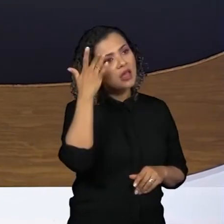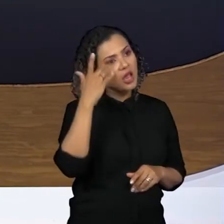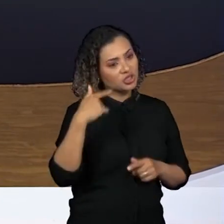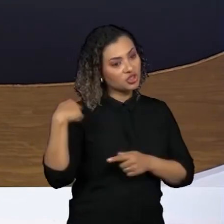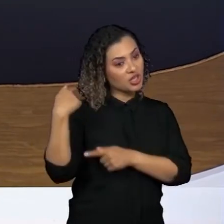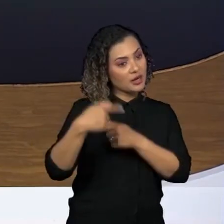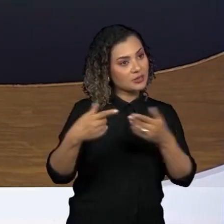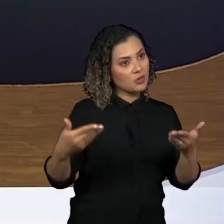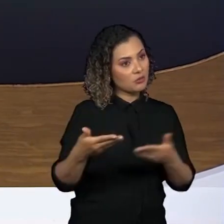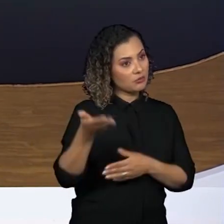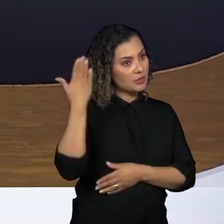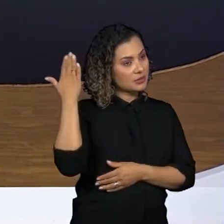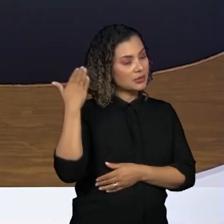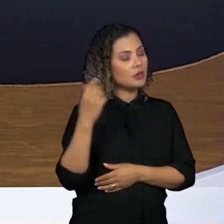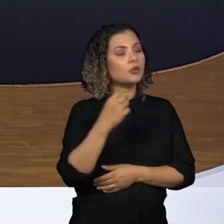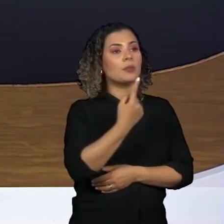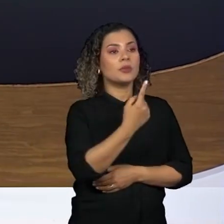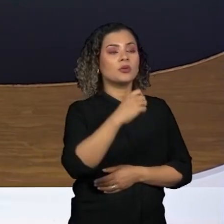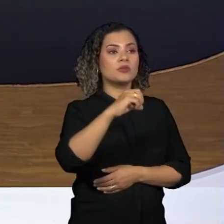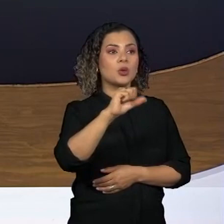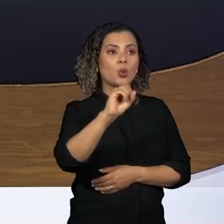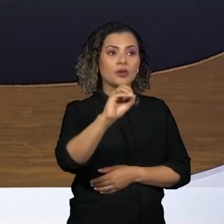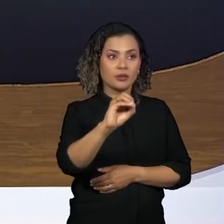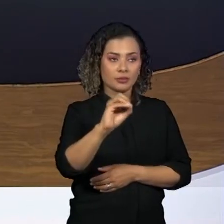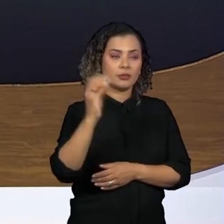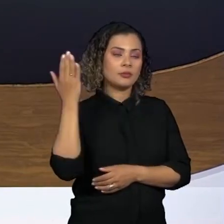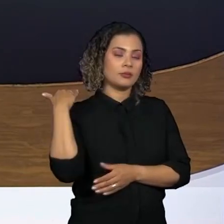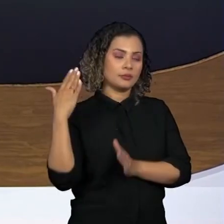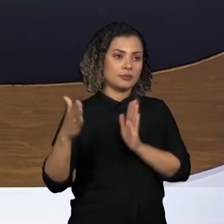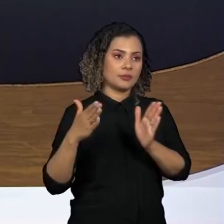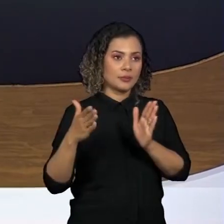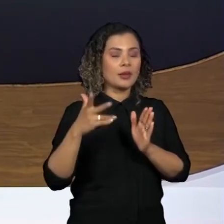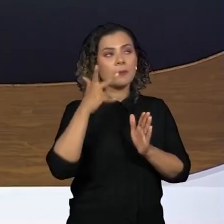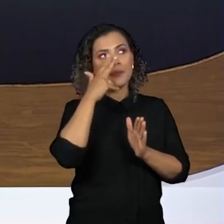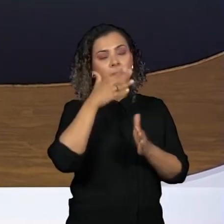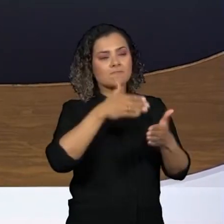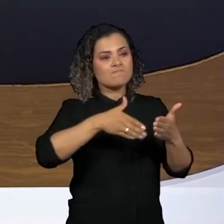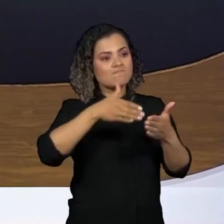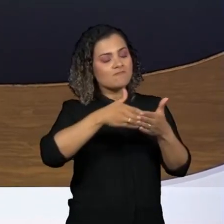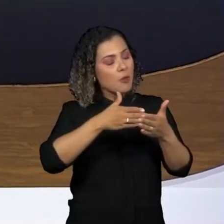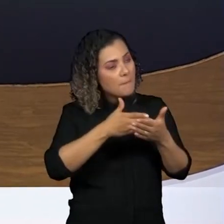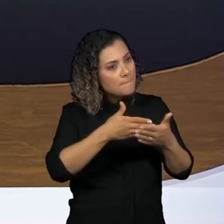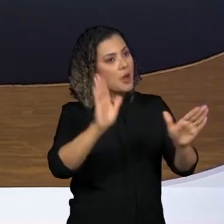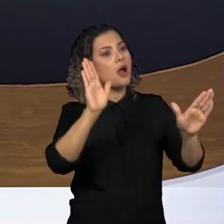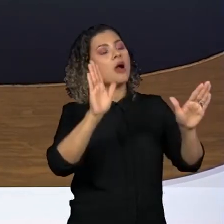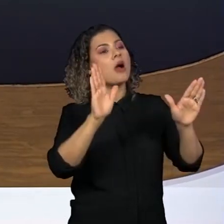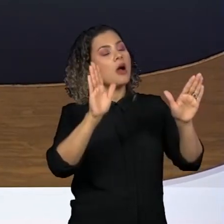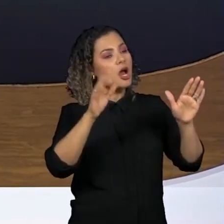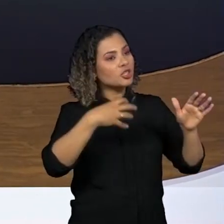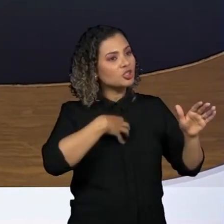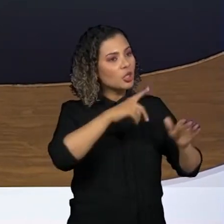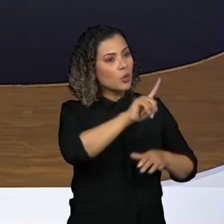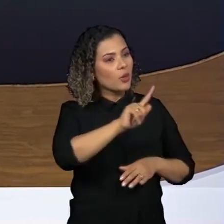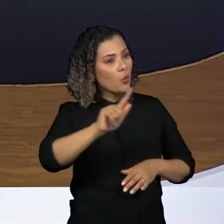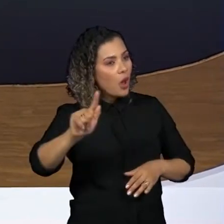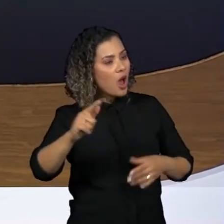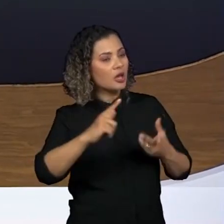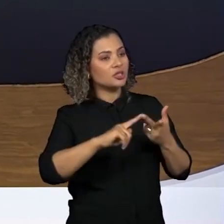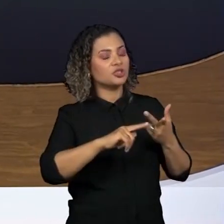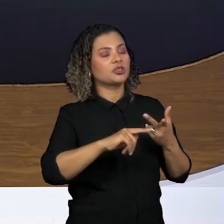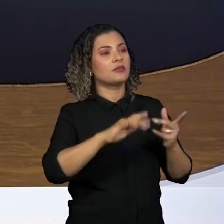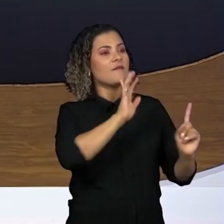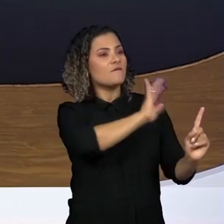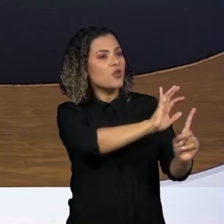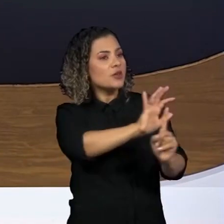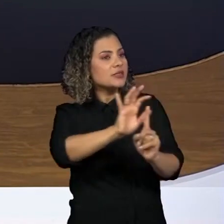geração dos anos 1980, quebrando todos esses paradigmas, abusando na linguagem, forçando aí